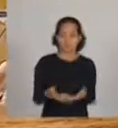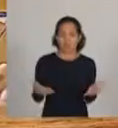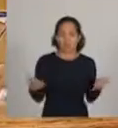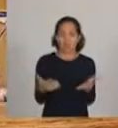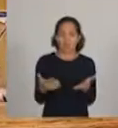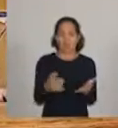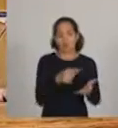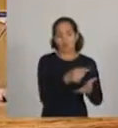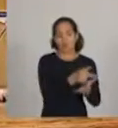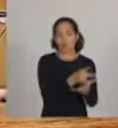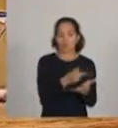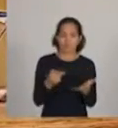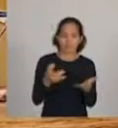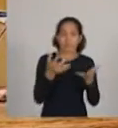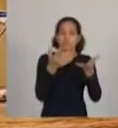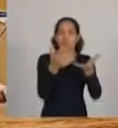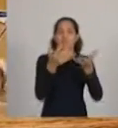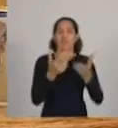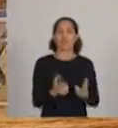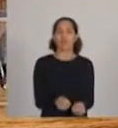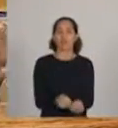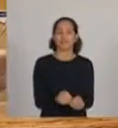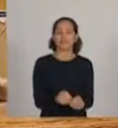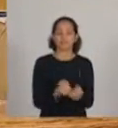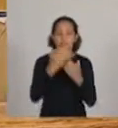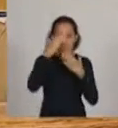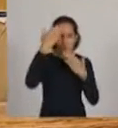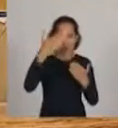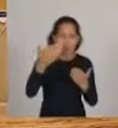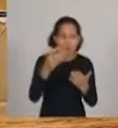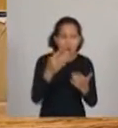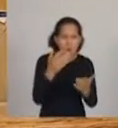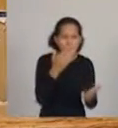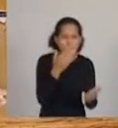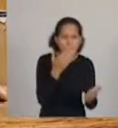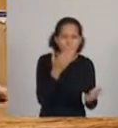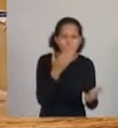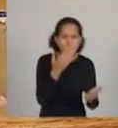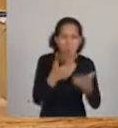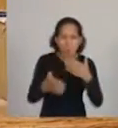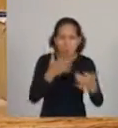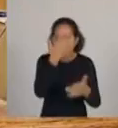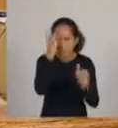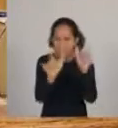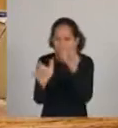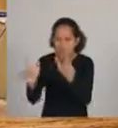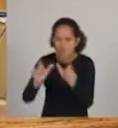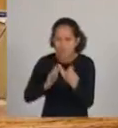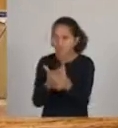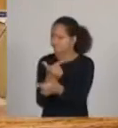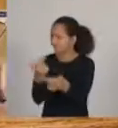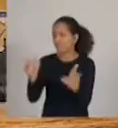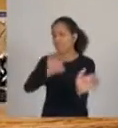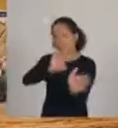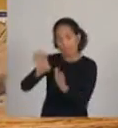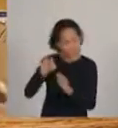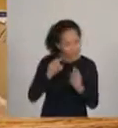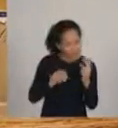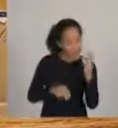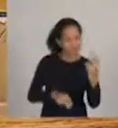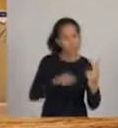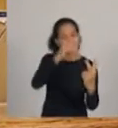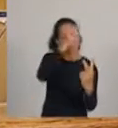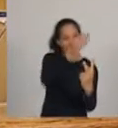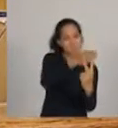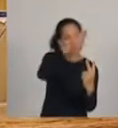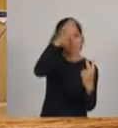honrosamente recebem essa homenagem que não é para qualquer um, porque Mariana e o Washington, especialmente o Washington,